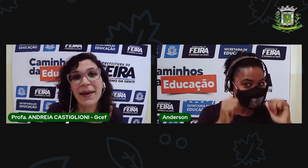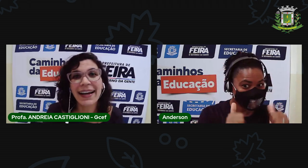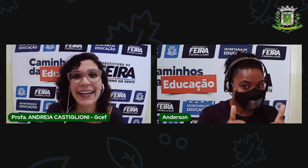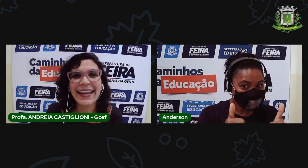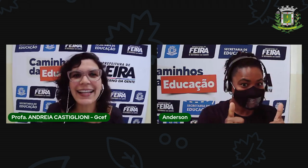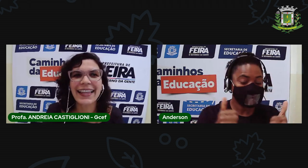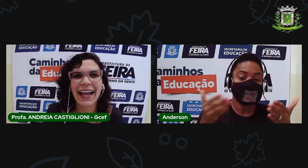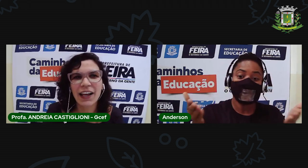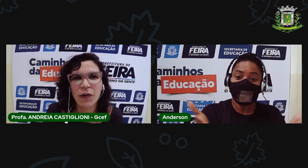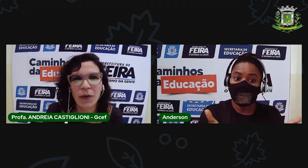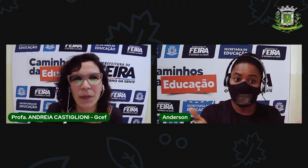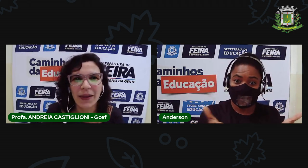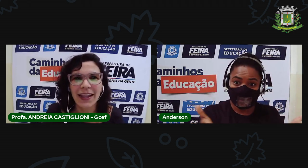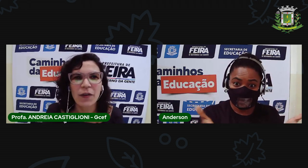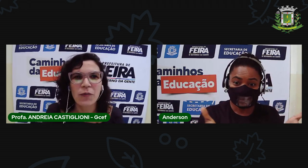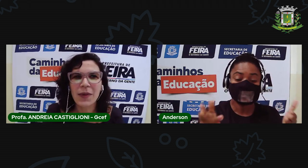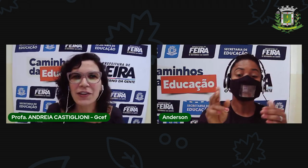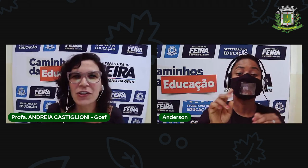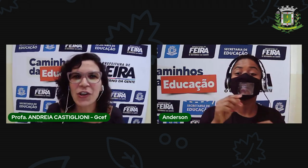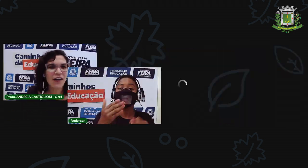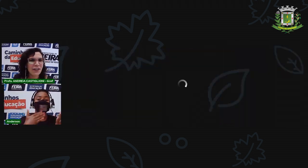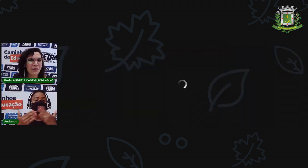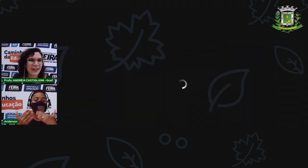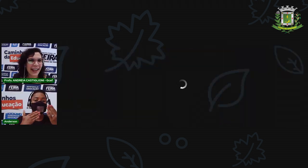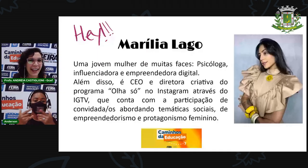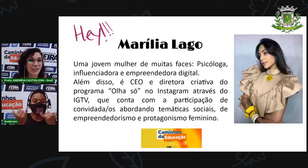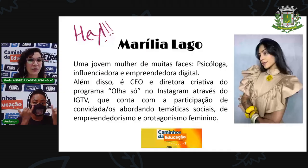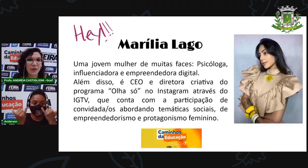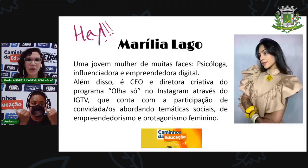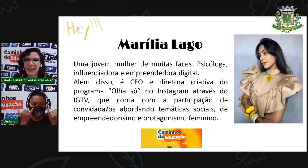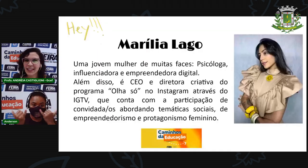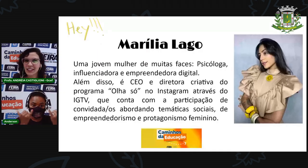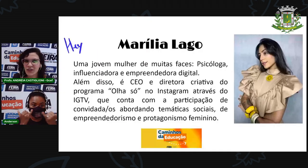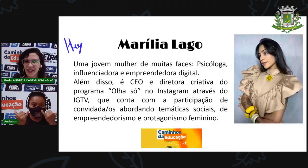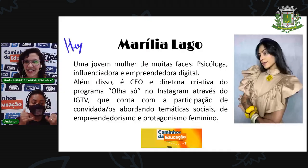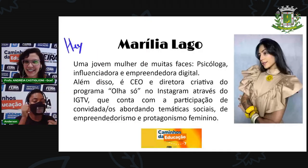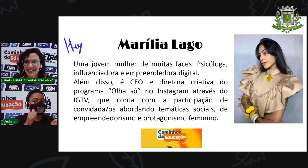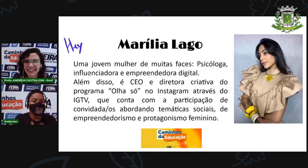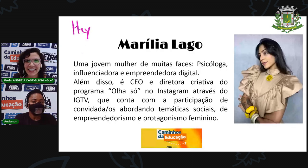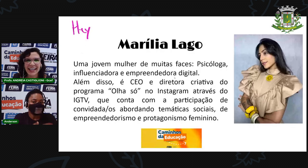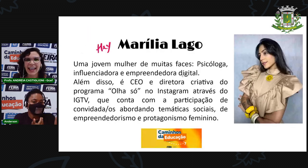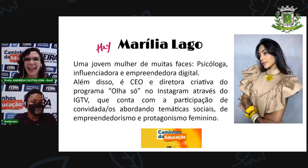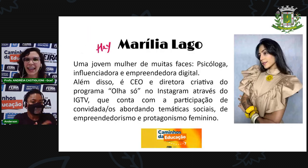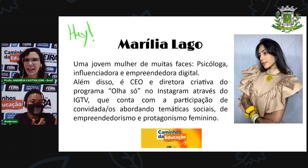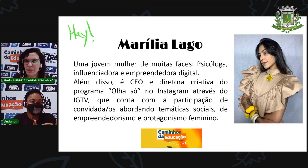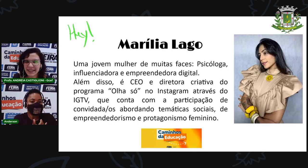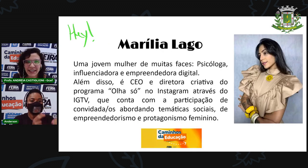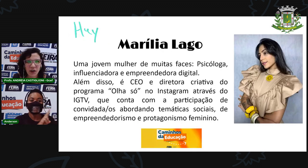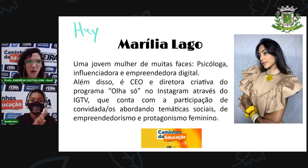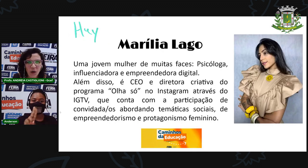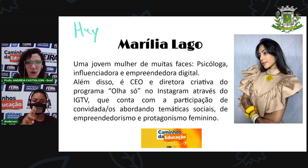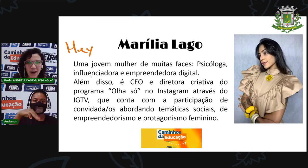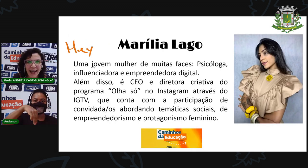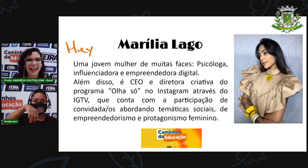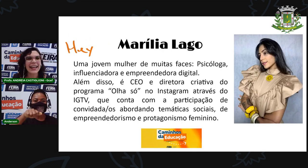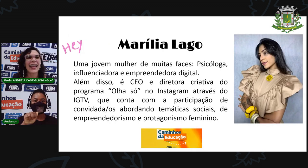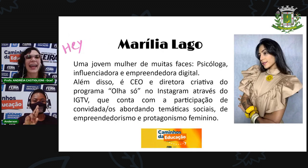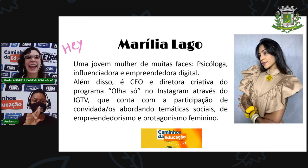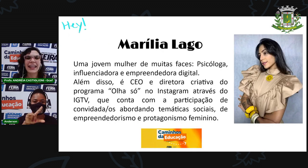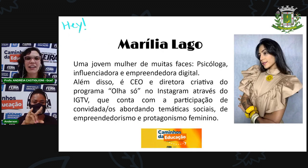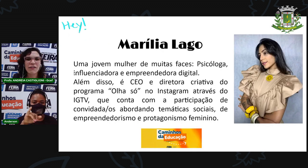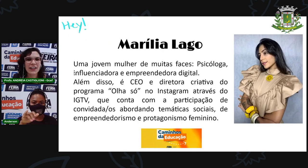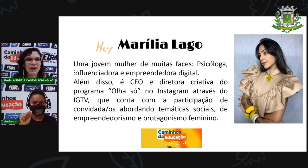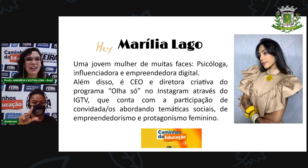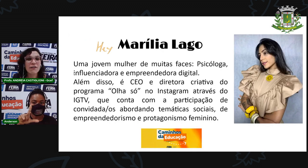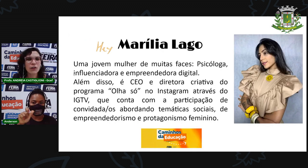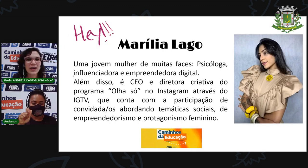é Marília Lago. Uma jovem mulher de muitas faces. Ela é psicóloga,